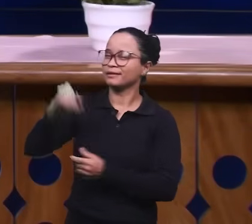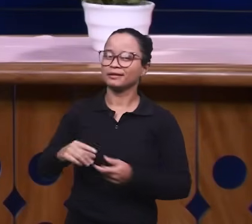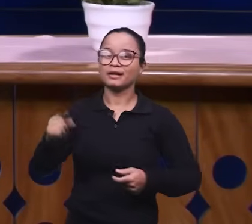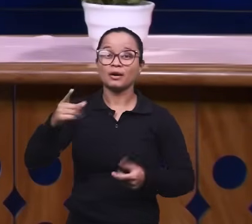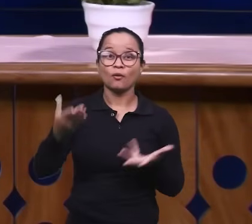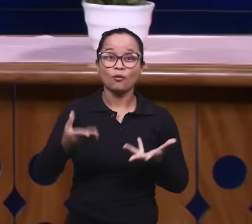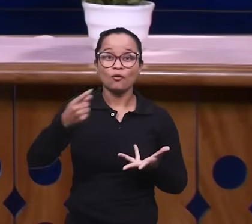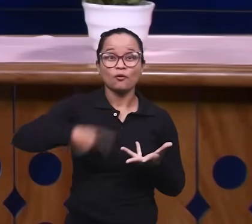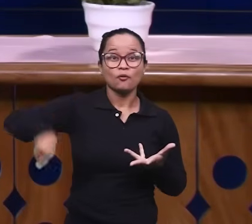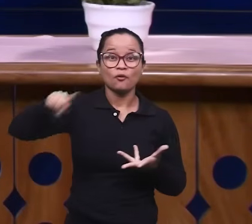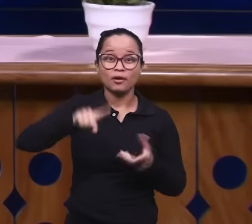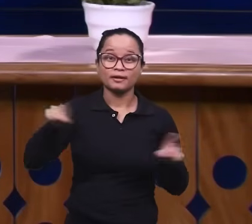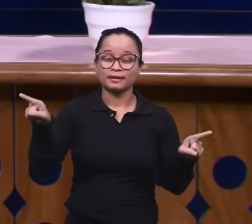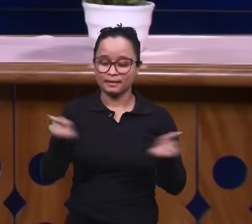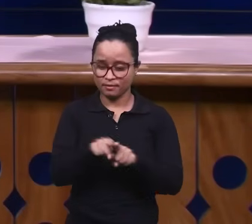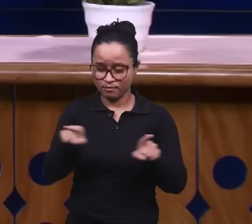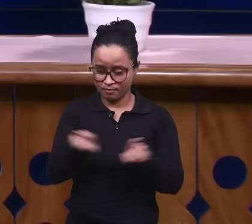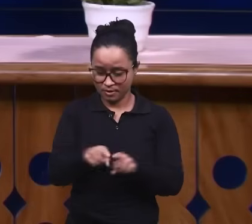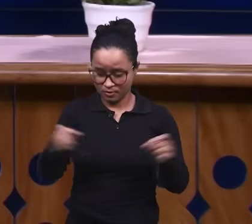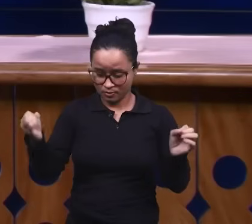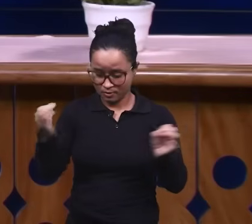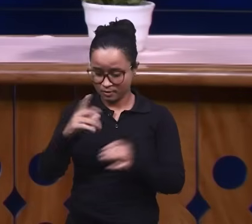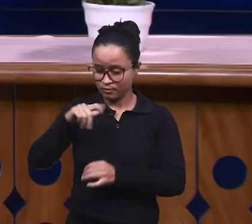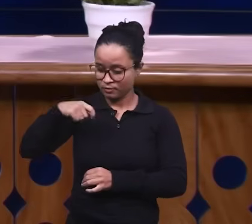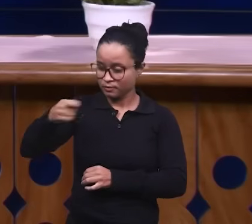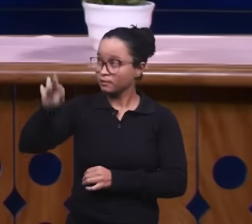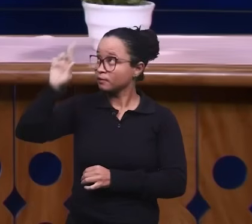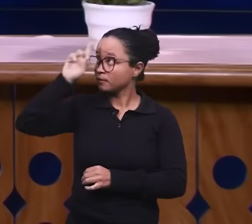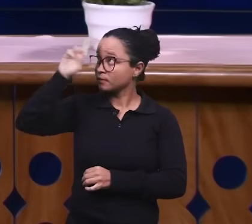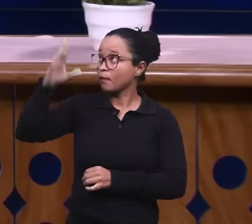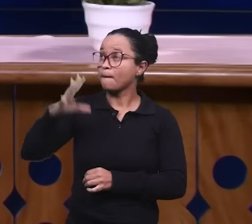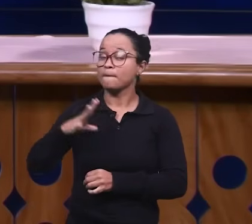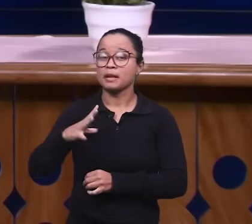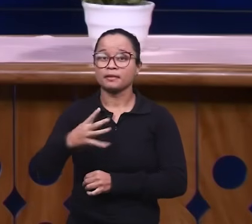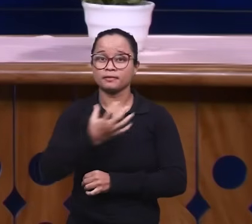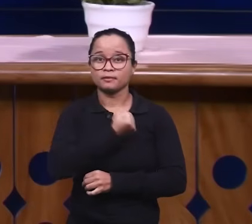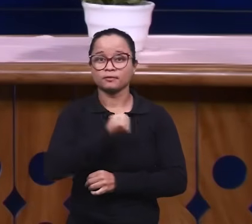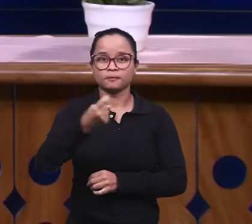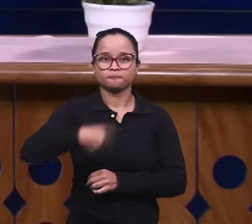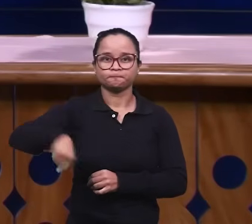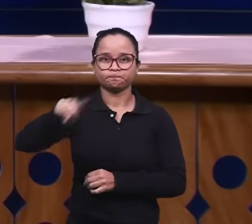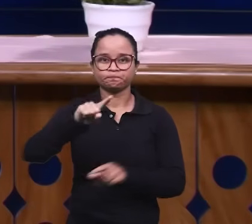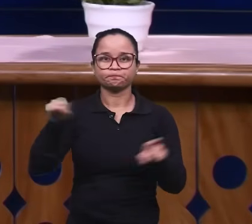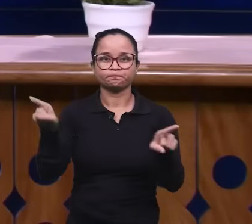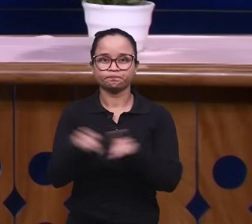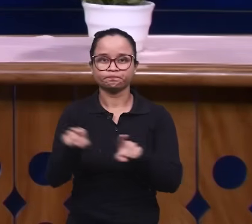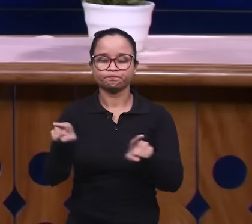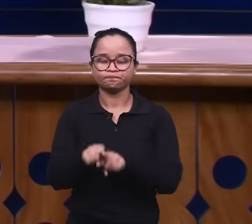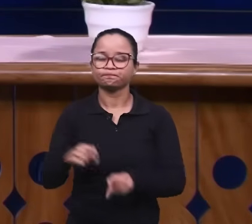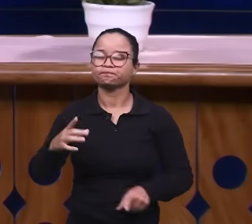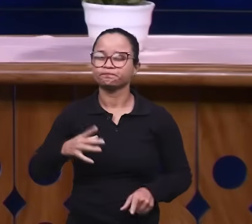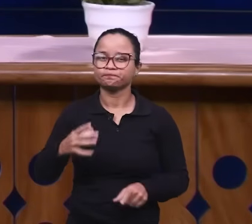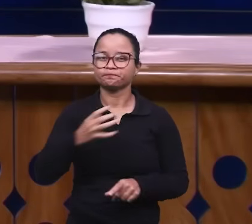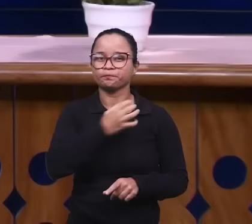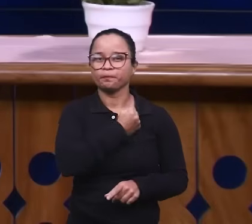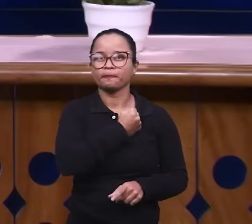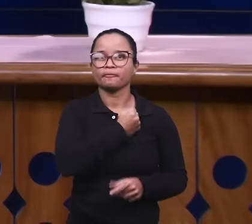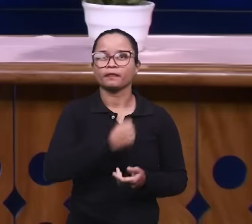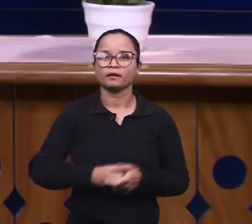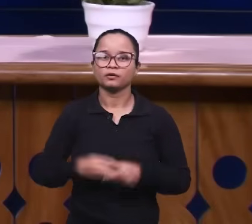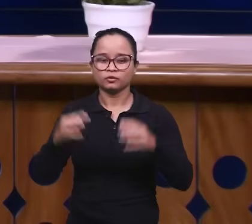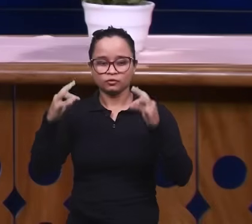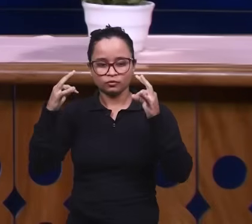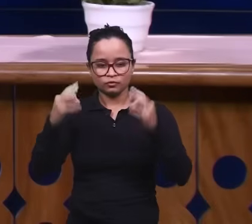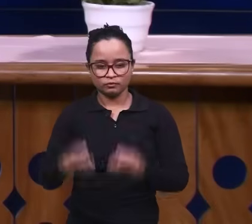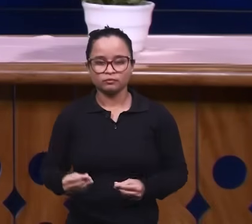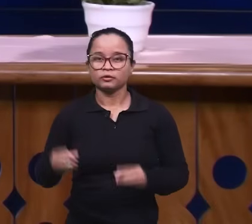nós hoje glorificamos o nome do Senhor pela nossa salvação e pela salvação daqueles que haverão de